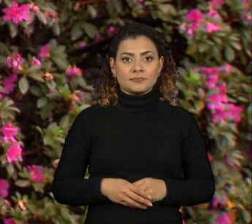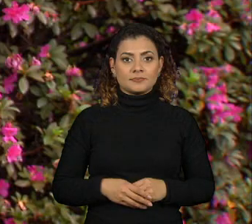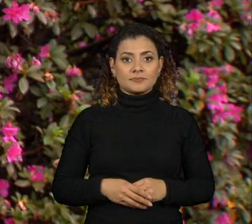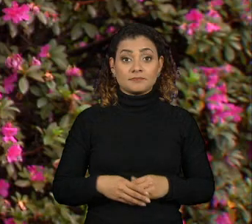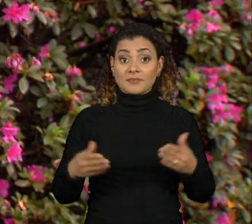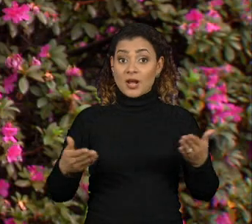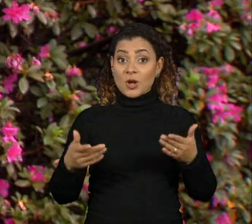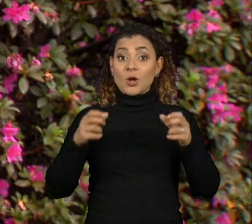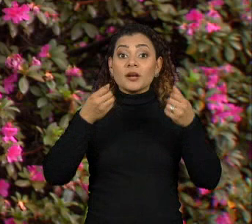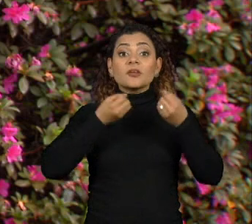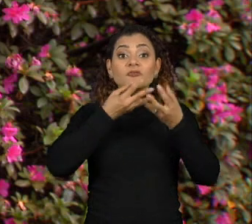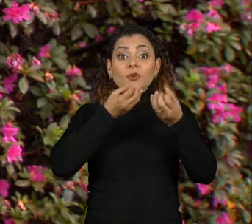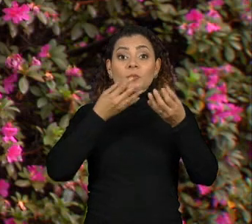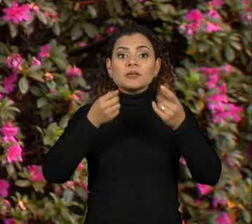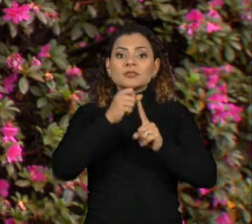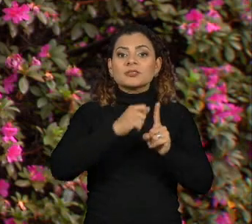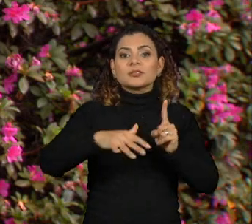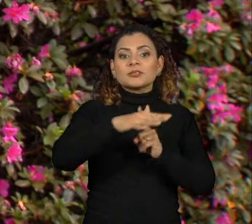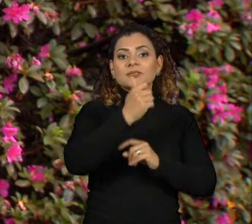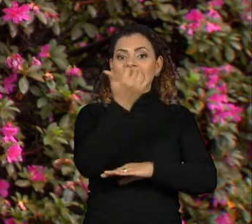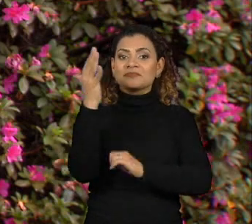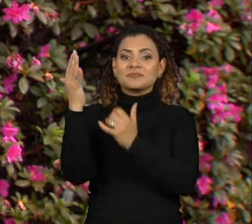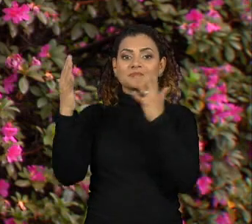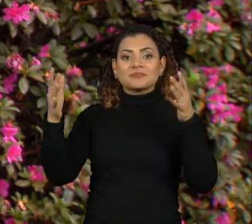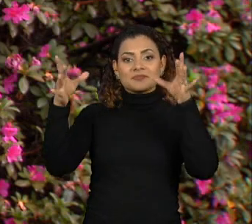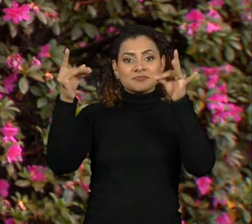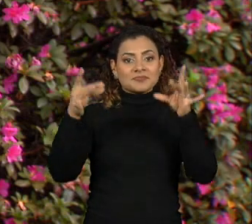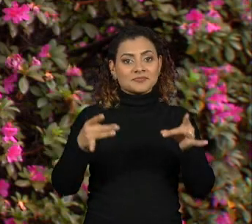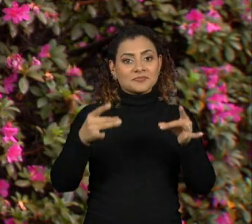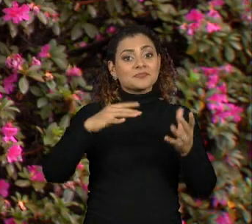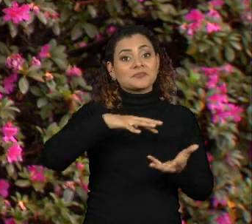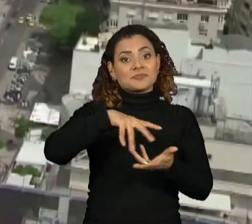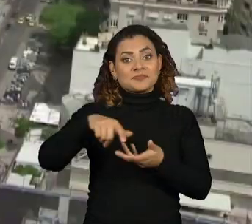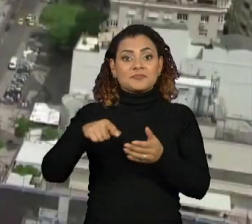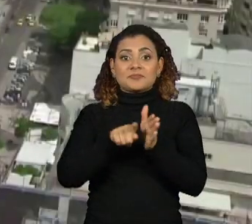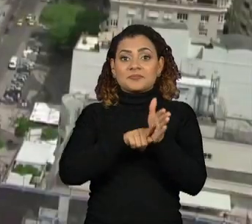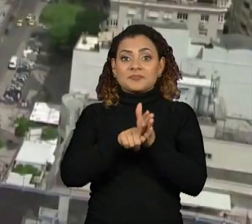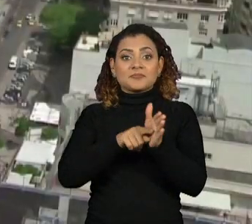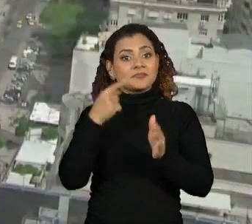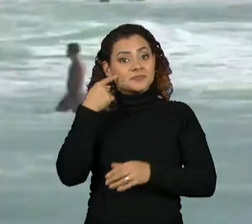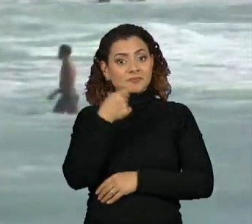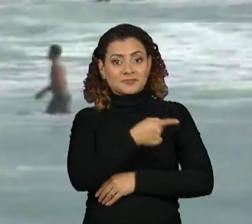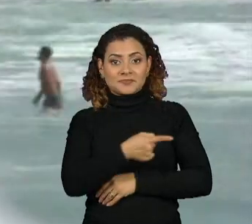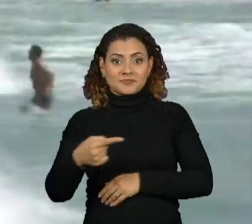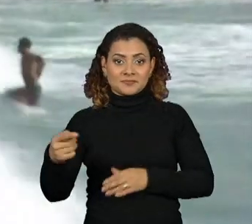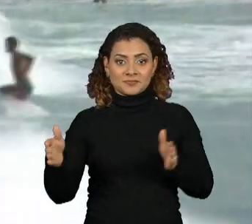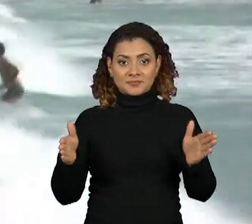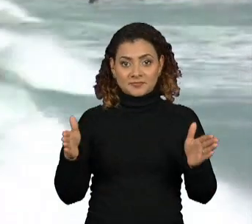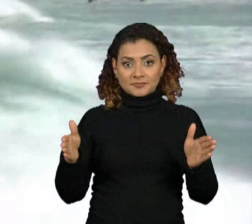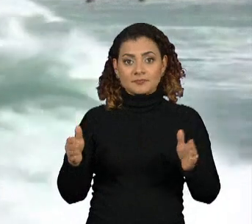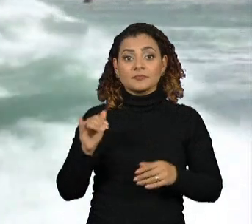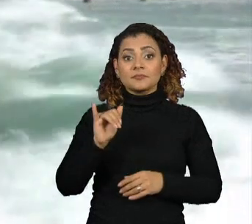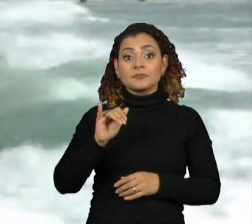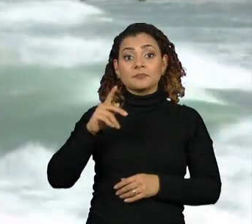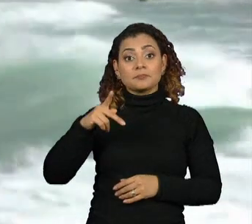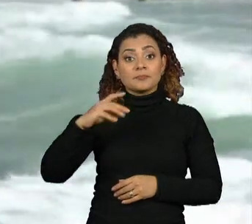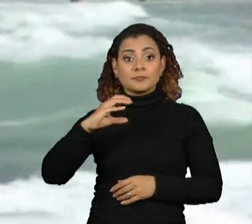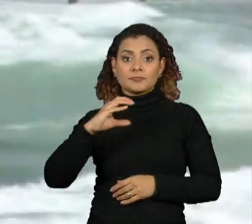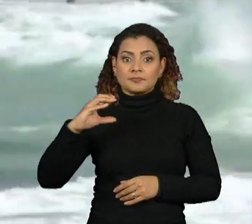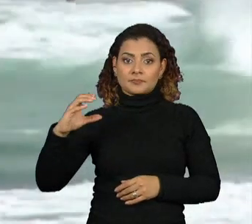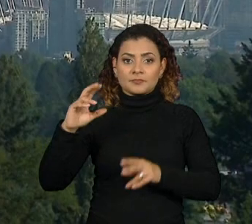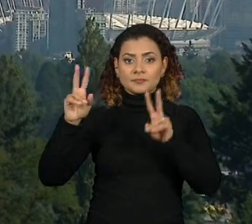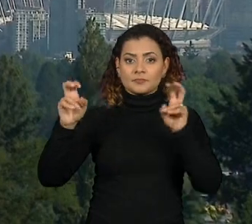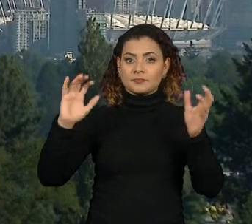Vamos agora às notícias socioambientais que tiveram destaque nesta semana. Relatório do IPCC, painel